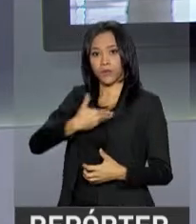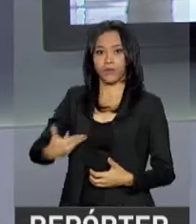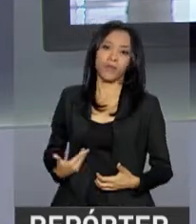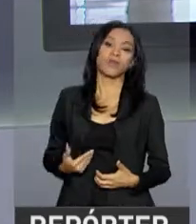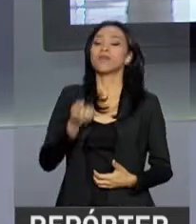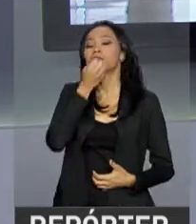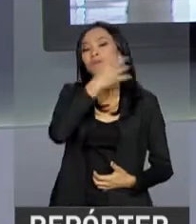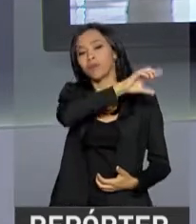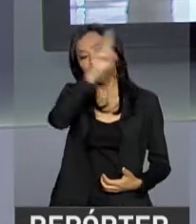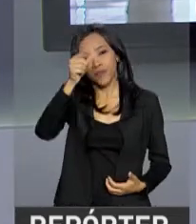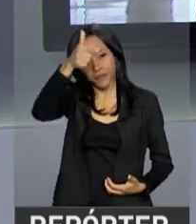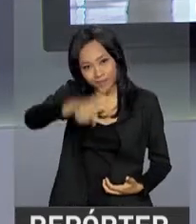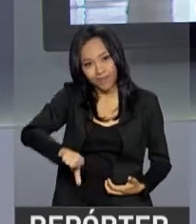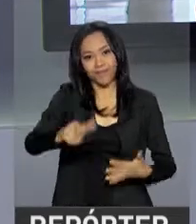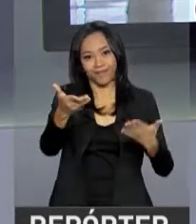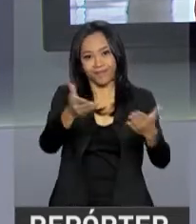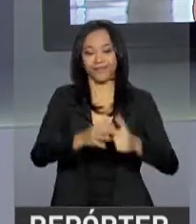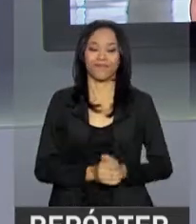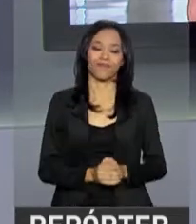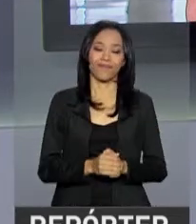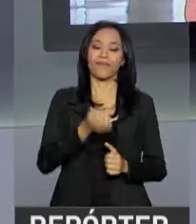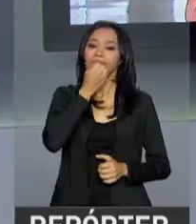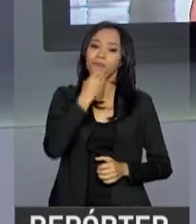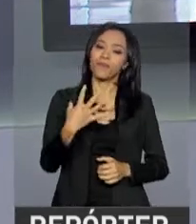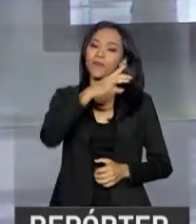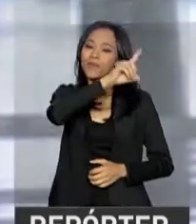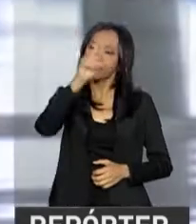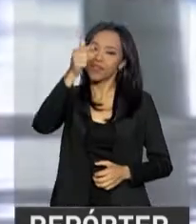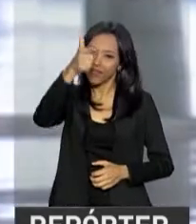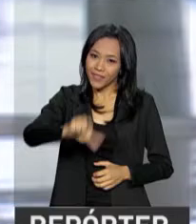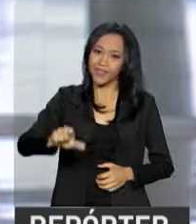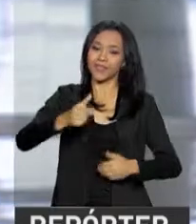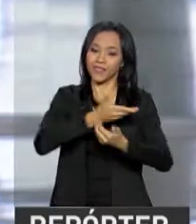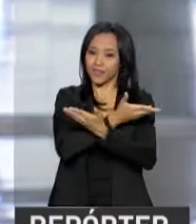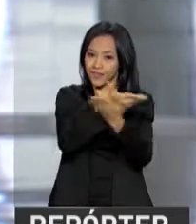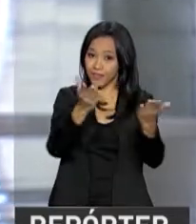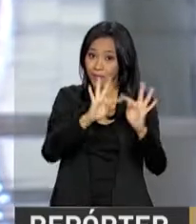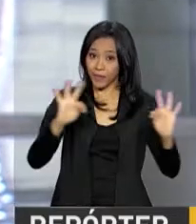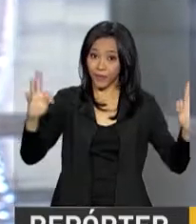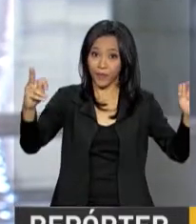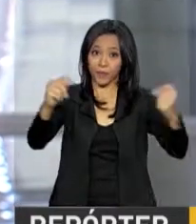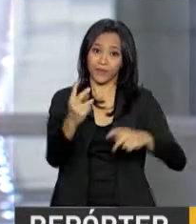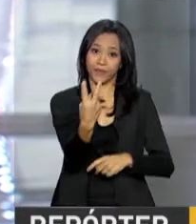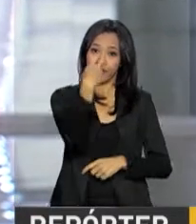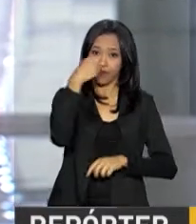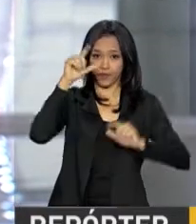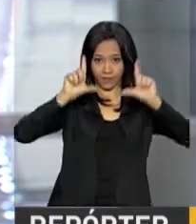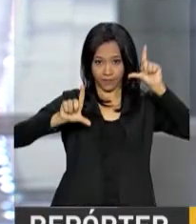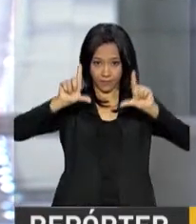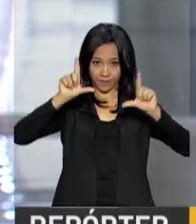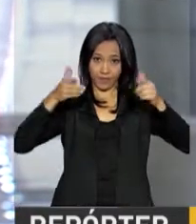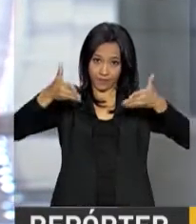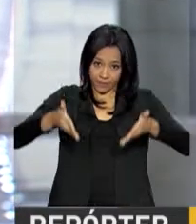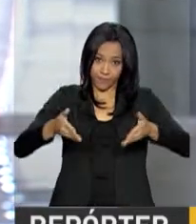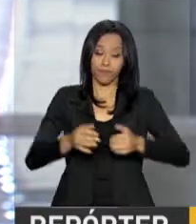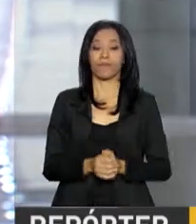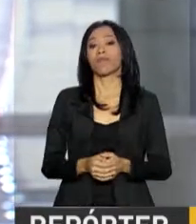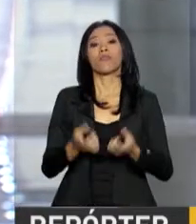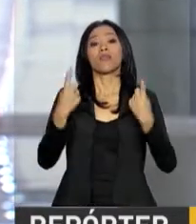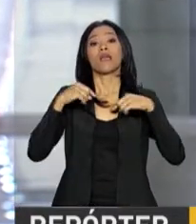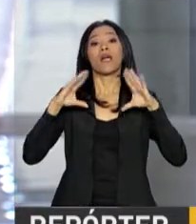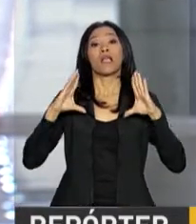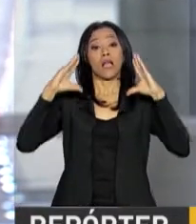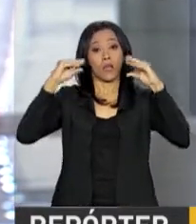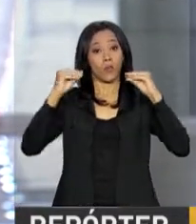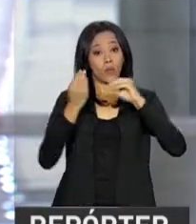novamente bom dia pra você olá thaíssa bom dia novamente bom dia também para todos que nos acompanham aqui na nbr na noite desta quinta feira depois de uma reunião